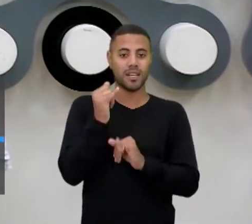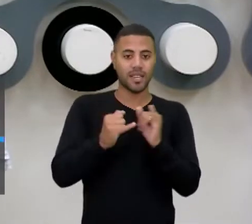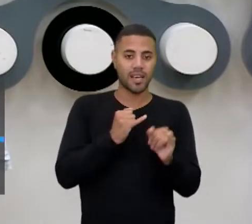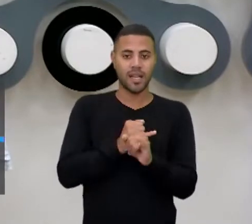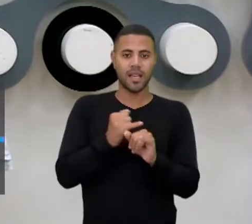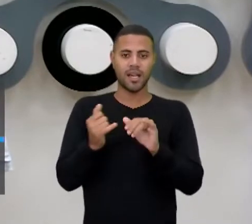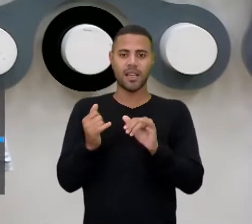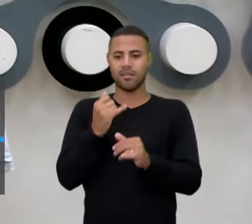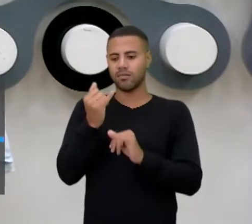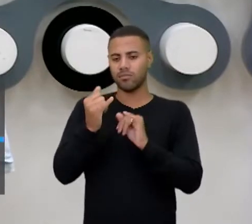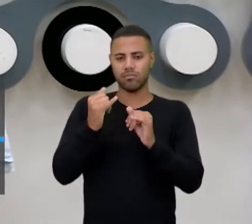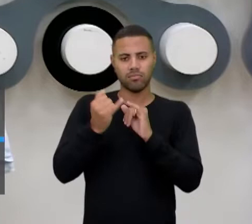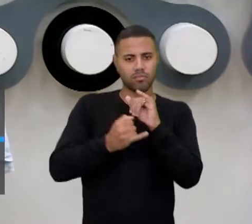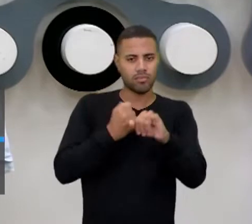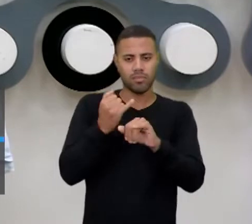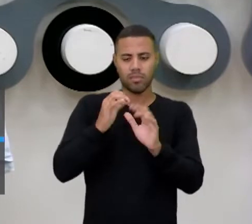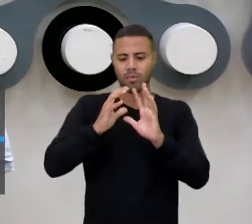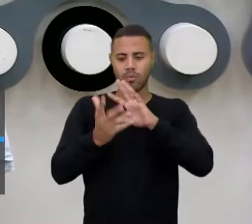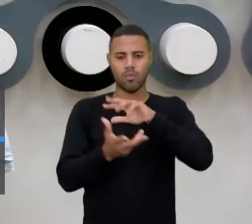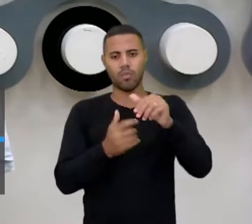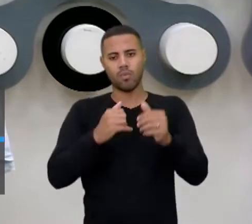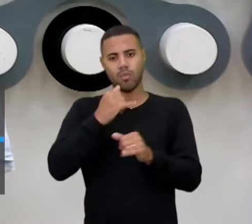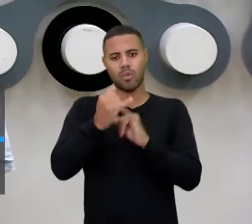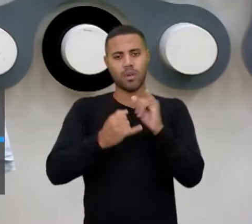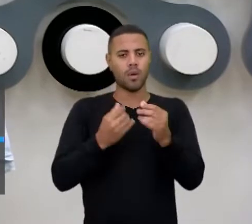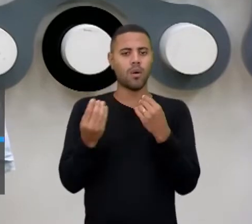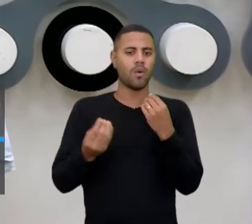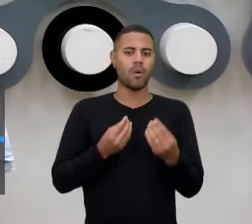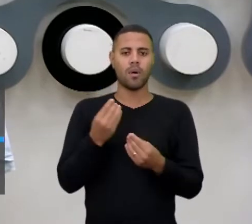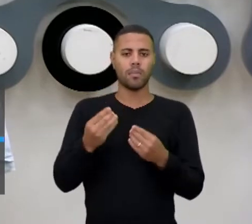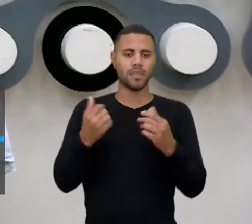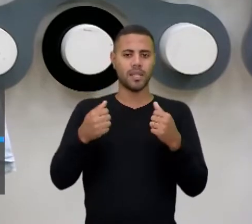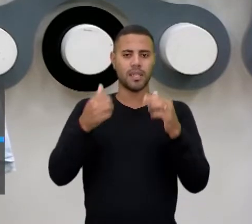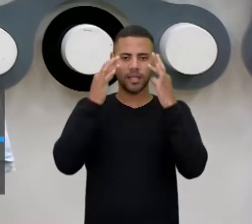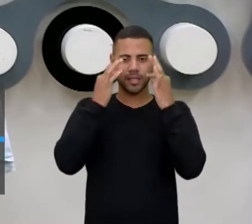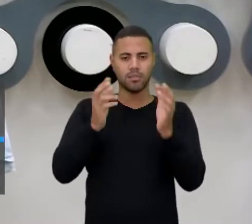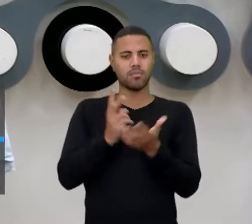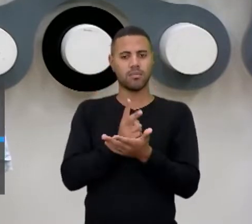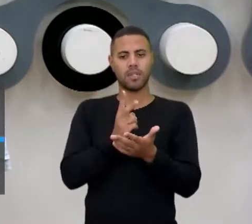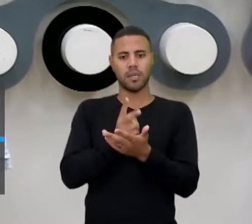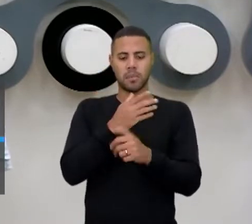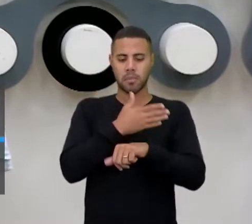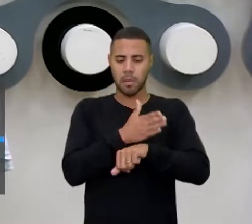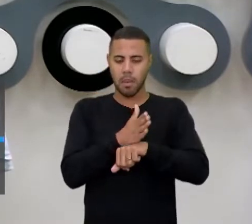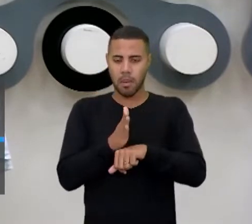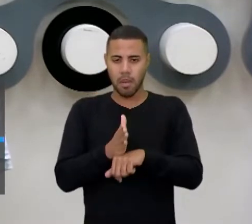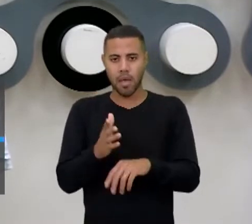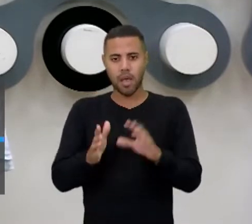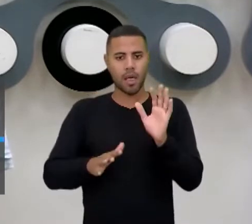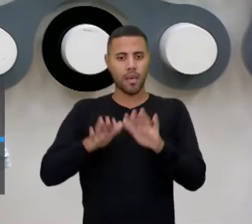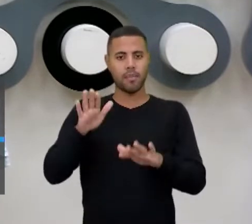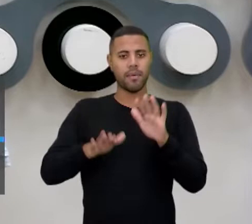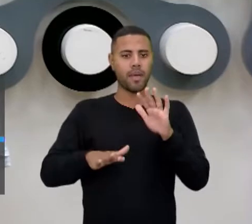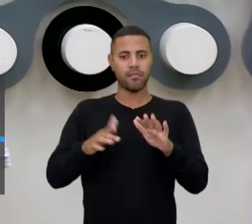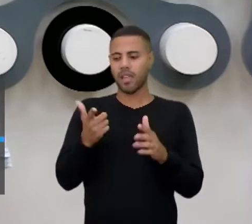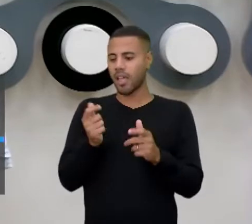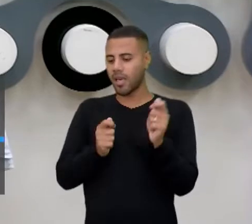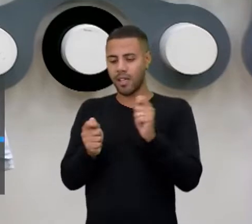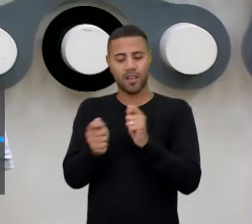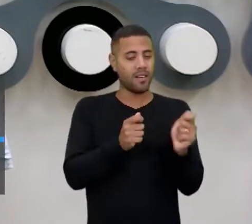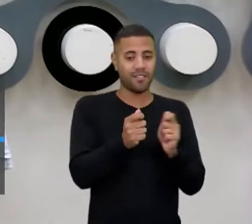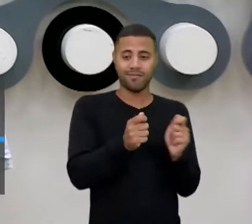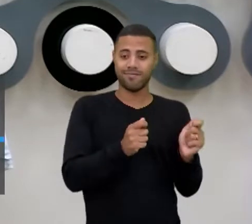mundo virtual, ele tem que ter, da nossa parte, muita atenção o tempo todo, porque a gente está num ambiente que a gente não tem aquele controle